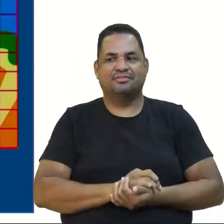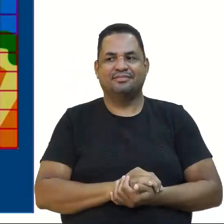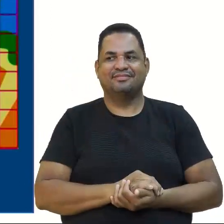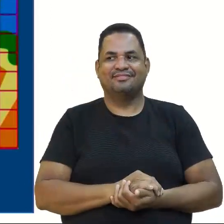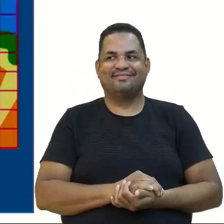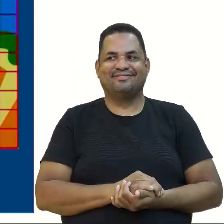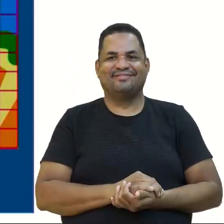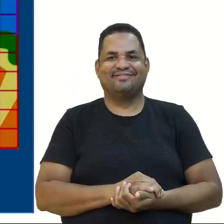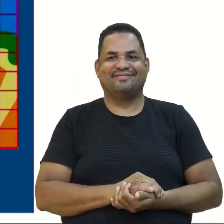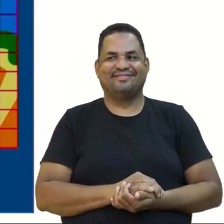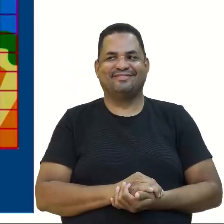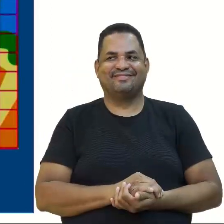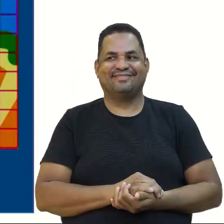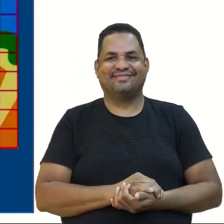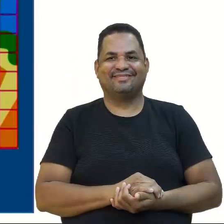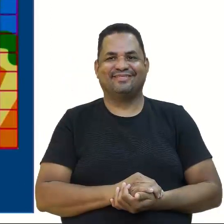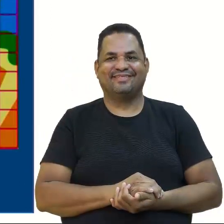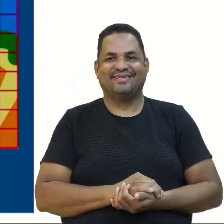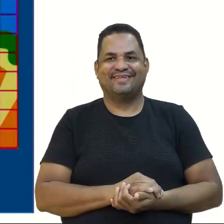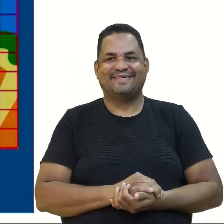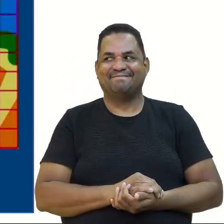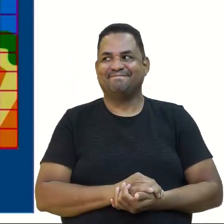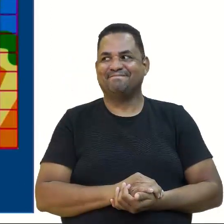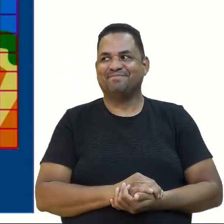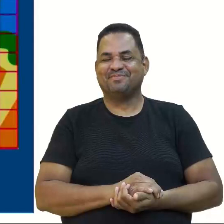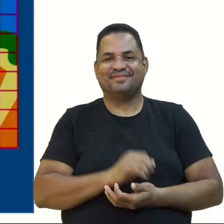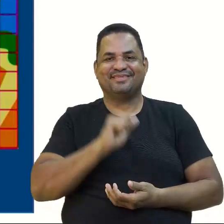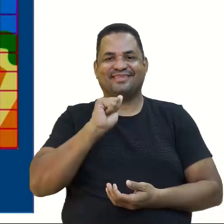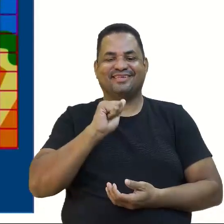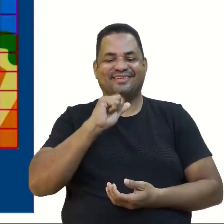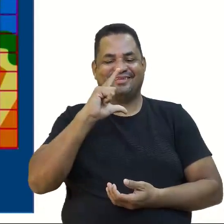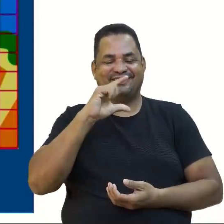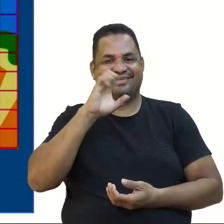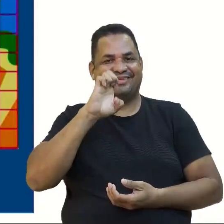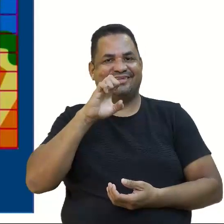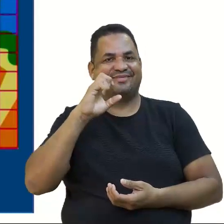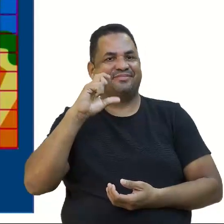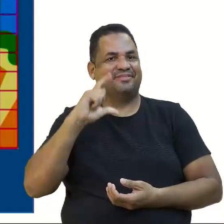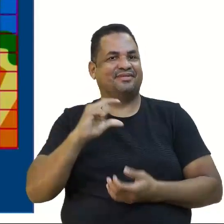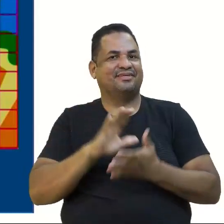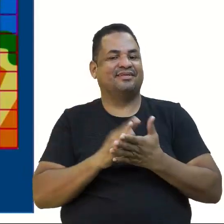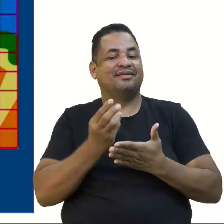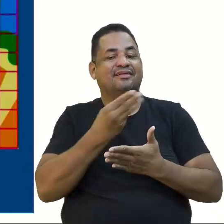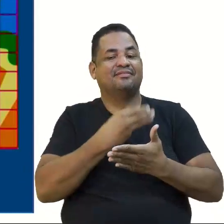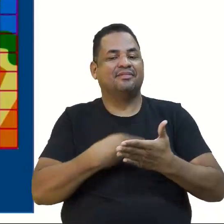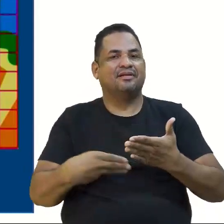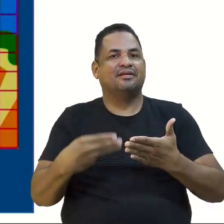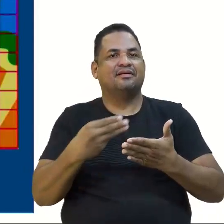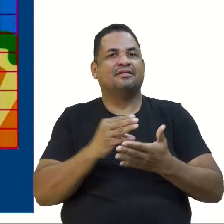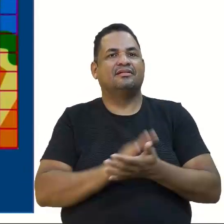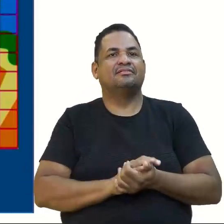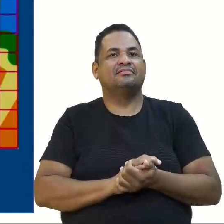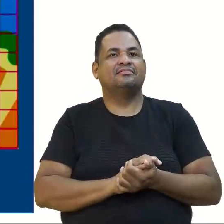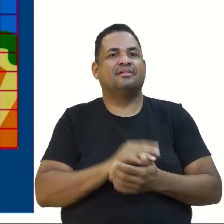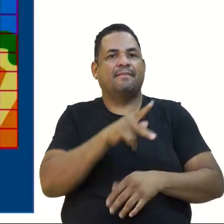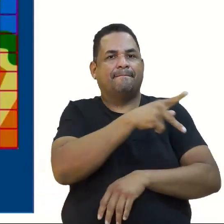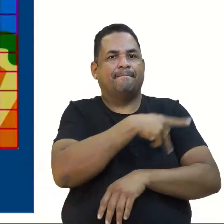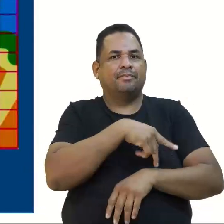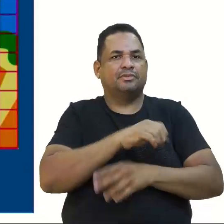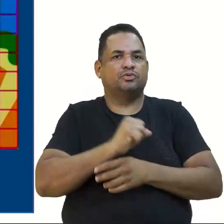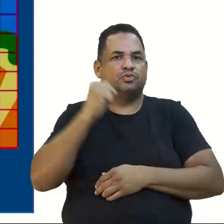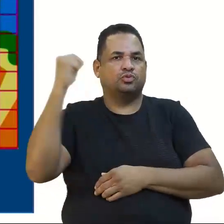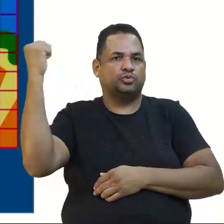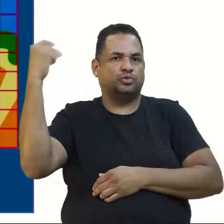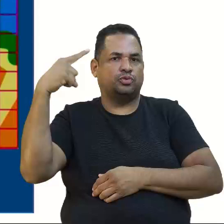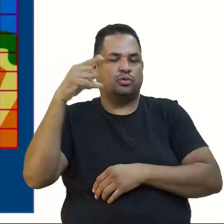não. Então, na posição A maiúsculo e minúsculo desse mapa está a Praça do Sol, Praça da